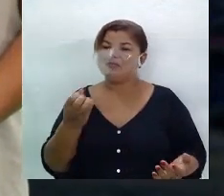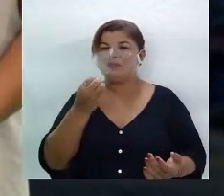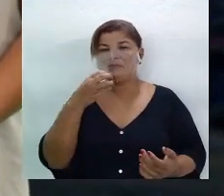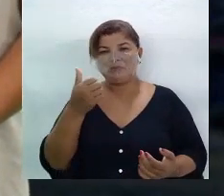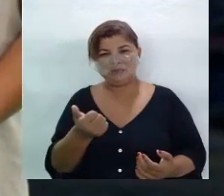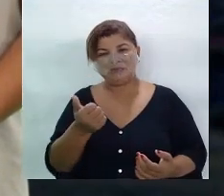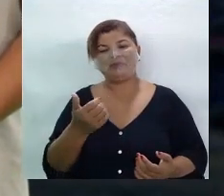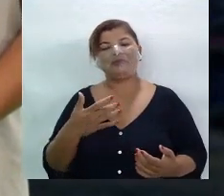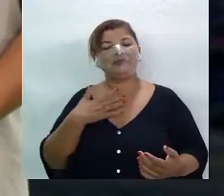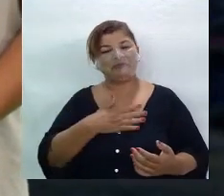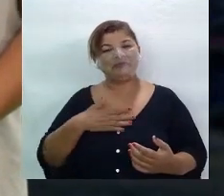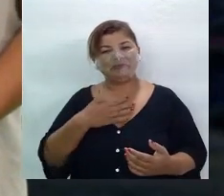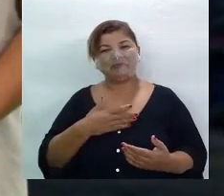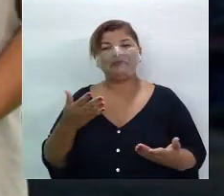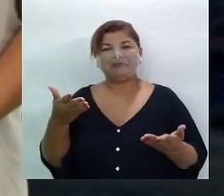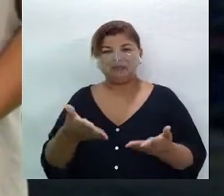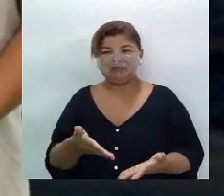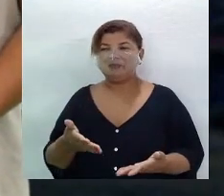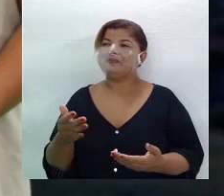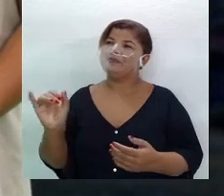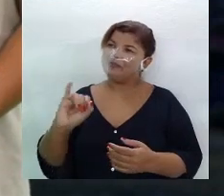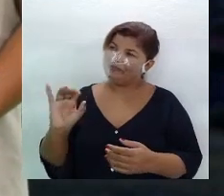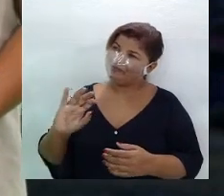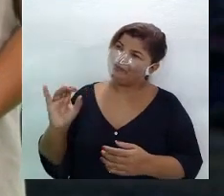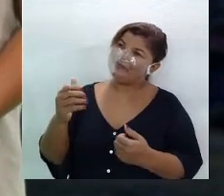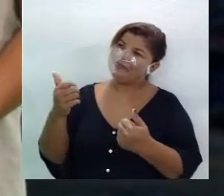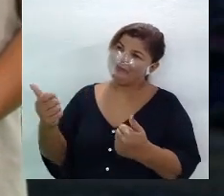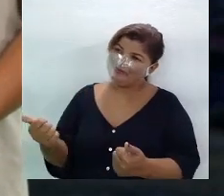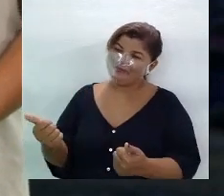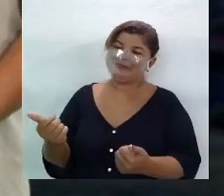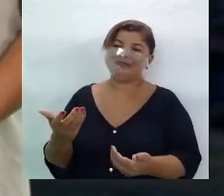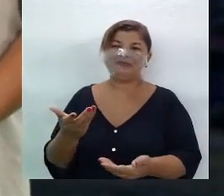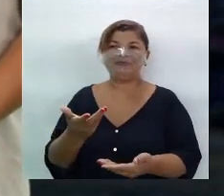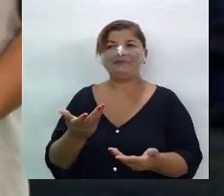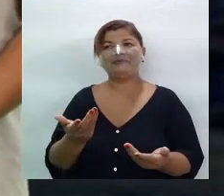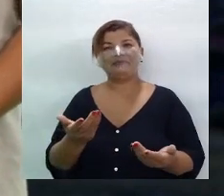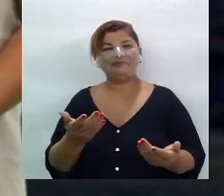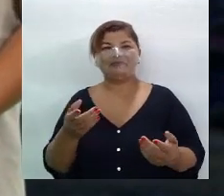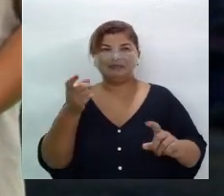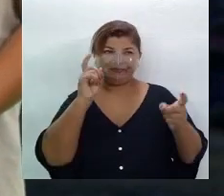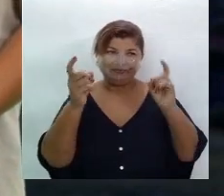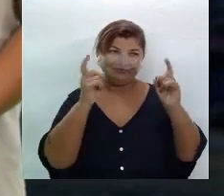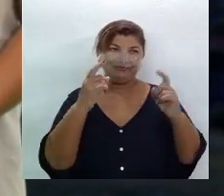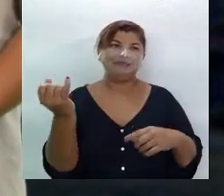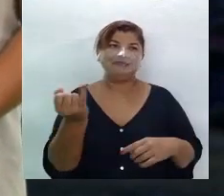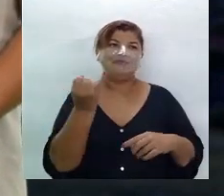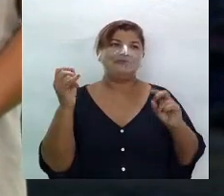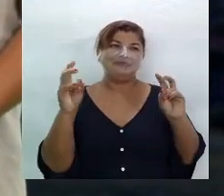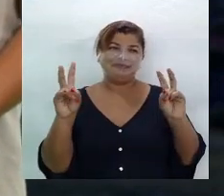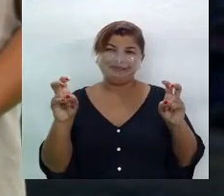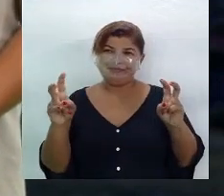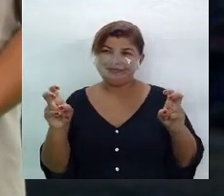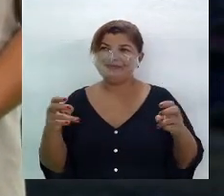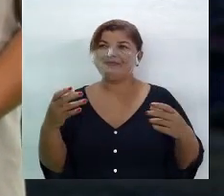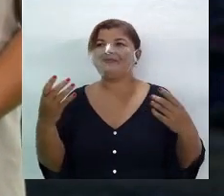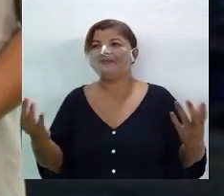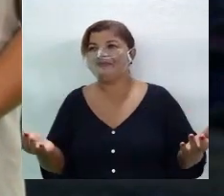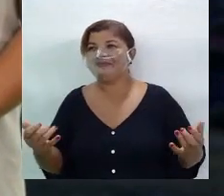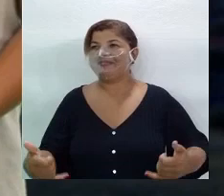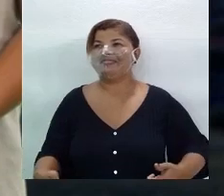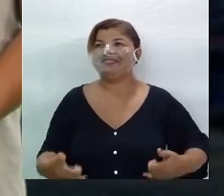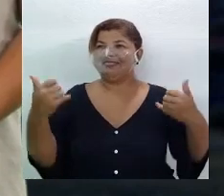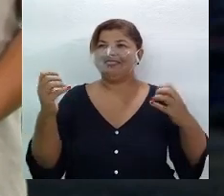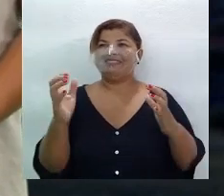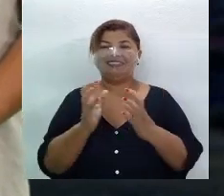Robson. Satisfação imensa estar aqui. Professor Jamerson, muito bom estar discutindo um assunto tão importante. No aniversário